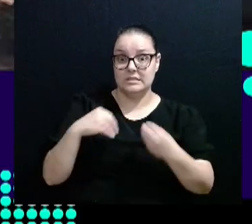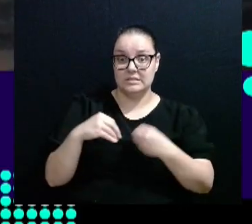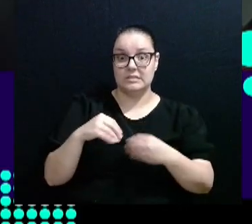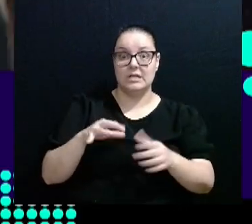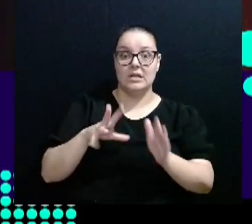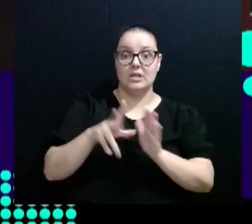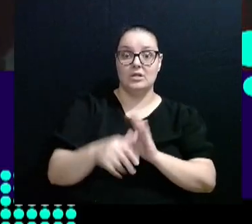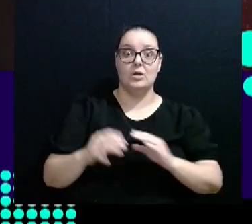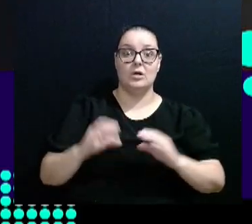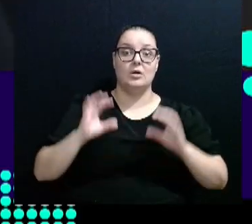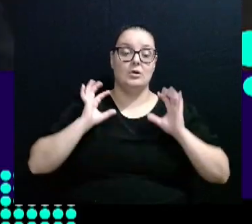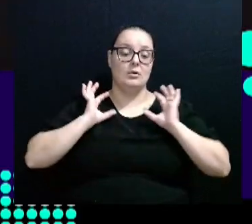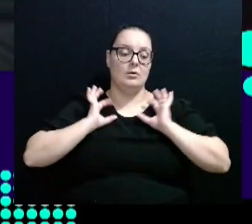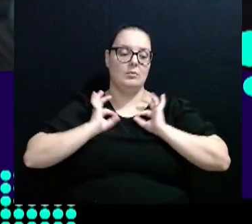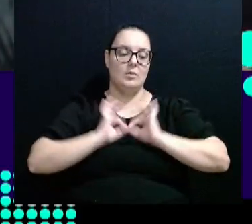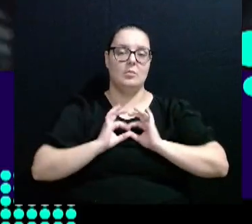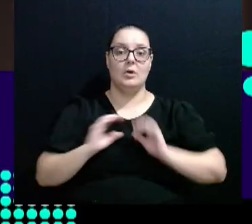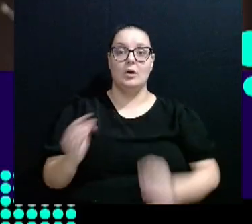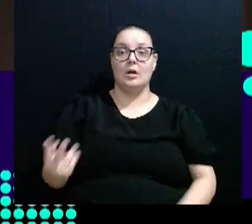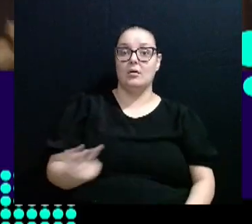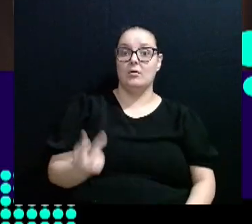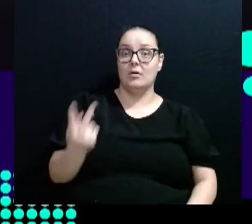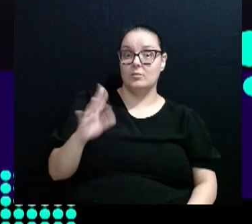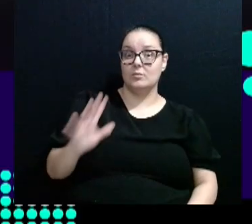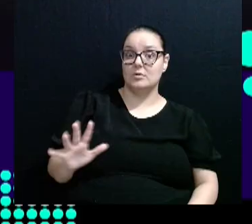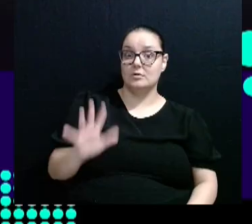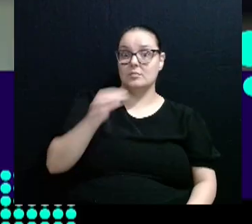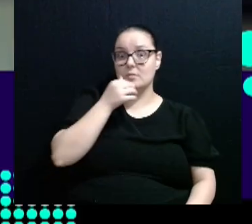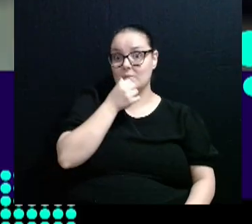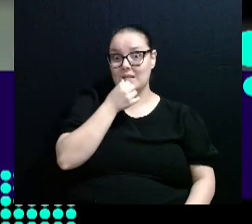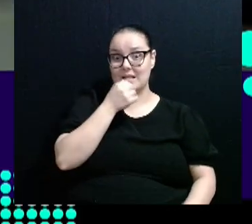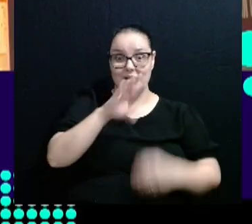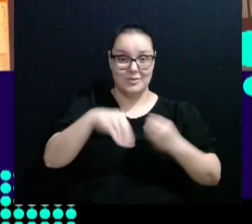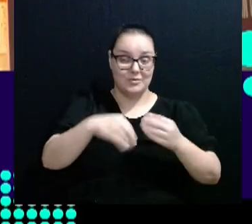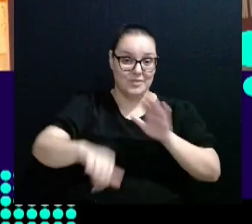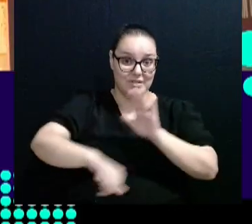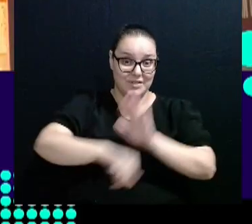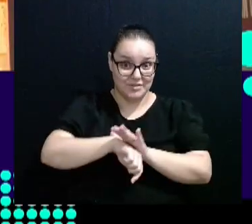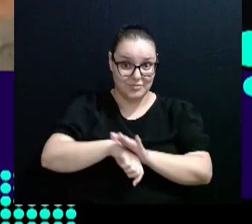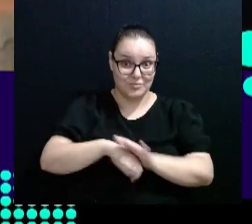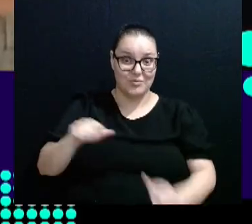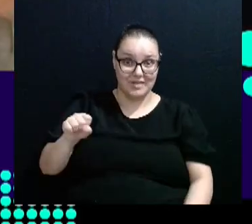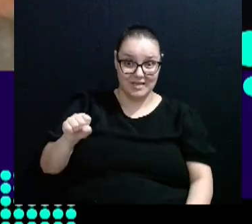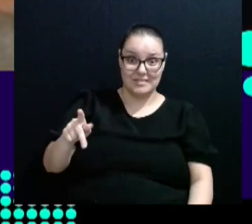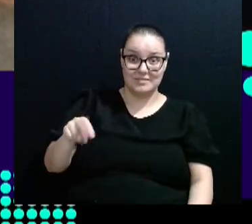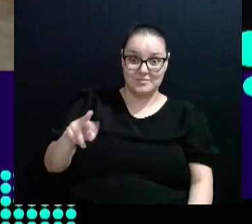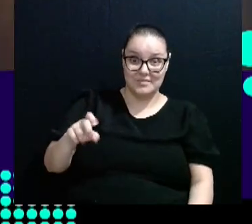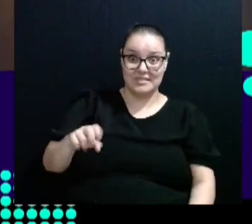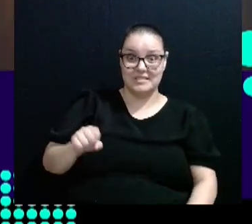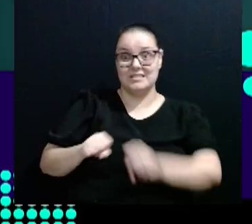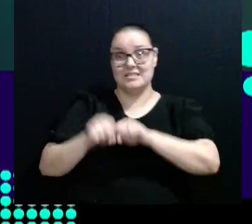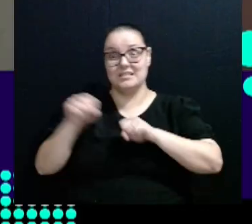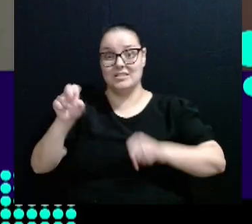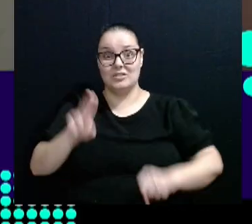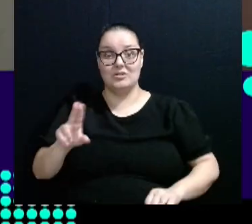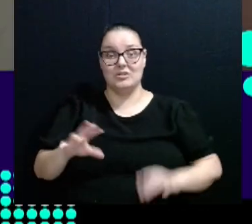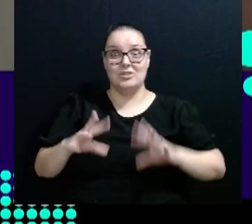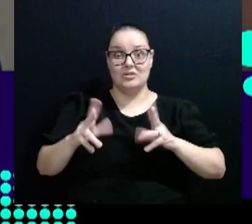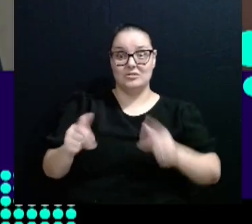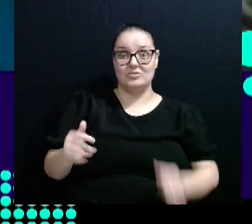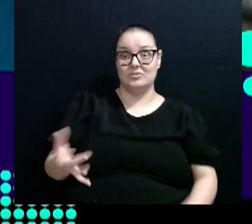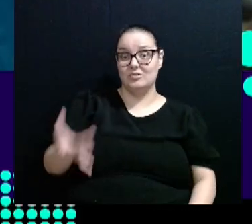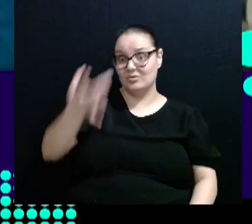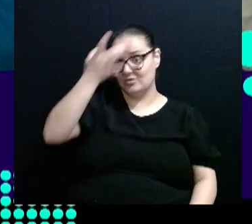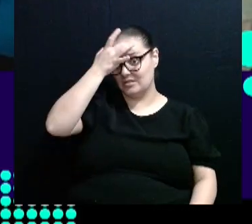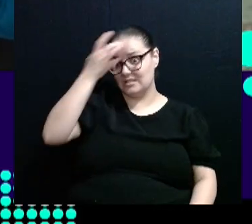valiosa. Agora, em meio aos criminosos, os aspirantes a heróis precisam usar todo o seu talento para cumprir a